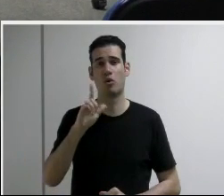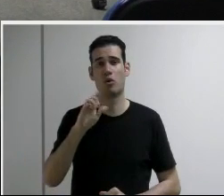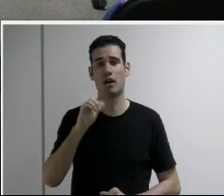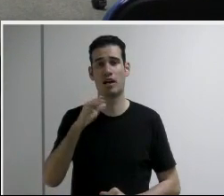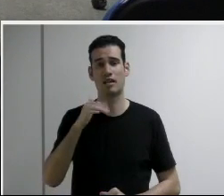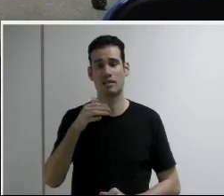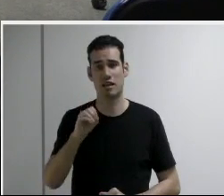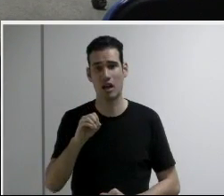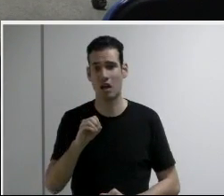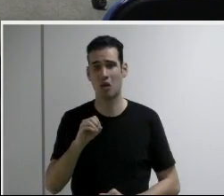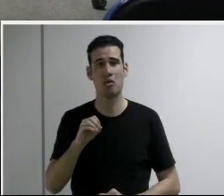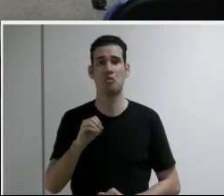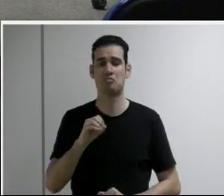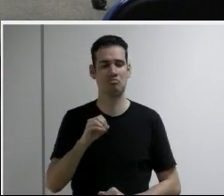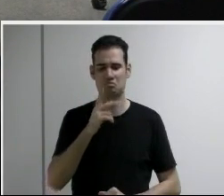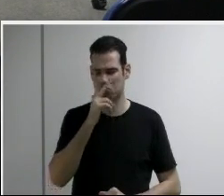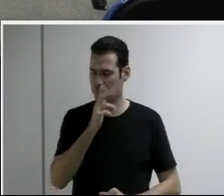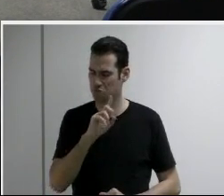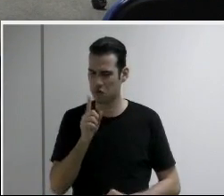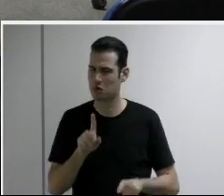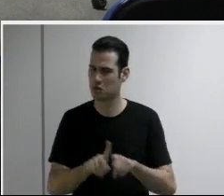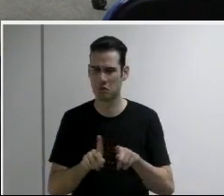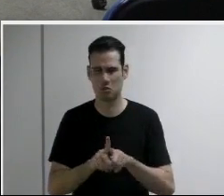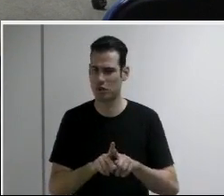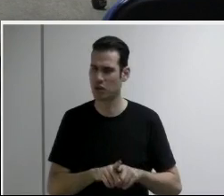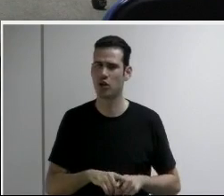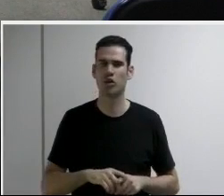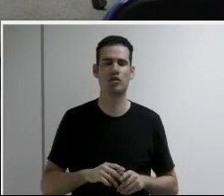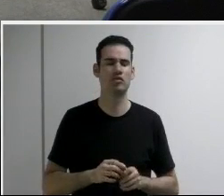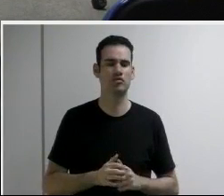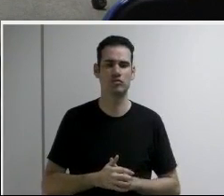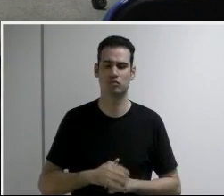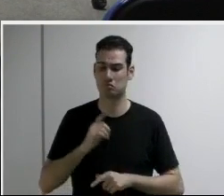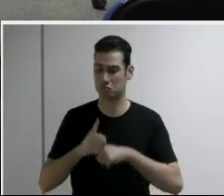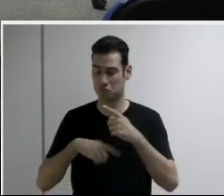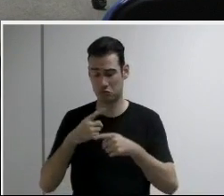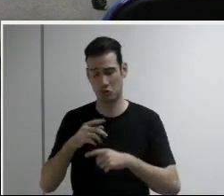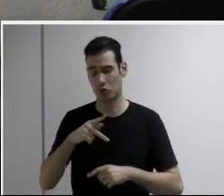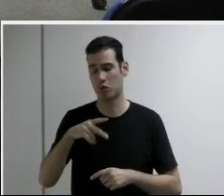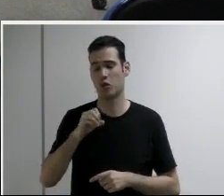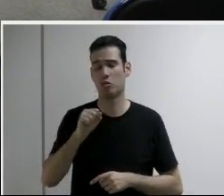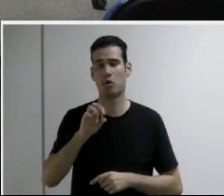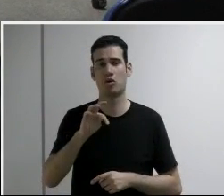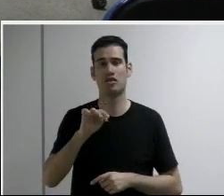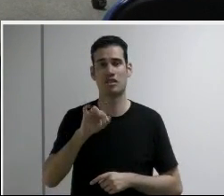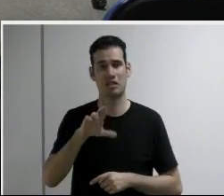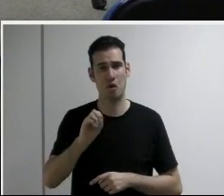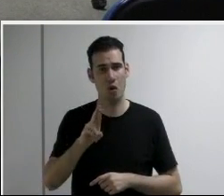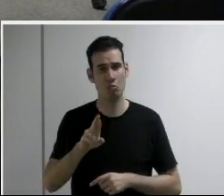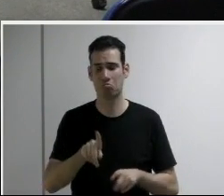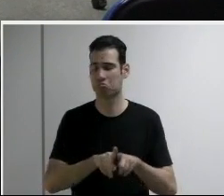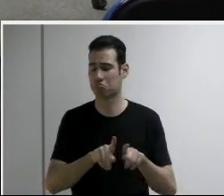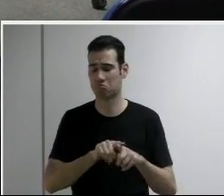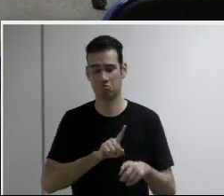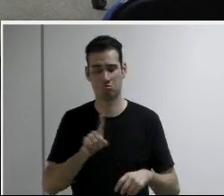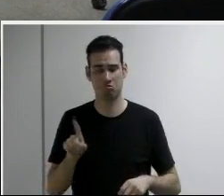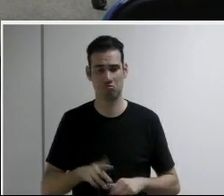isso foi retirado, não há homologação, nem homologação posterior. Inclusive, há uma delegação de se